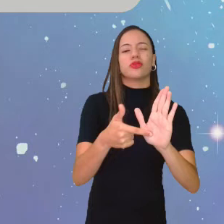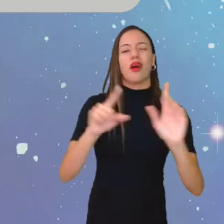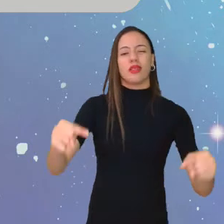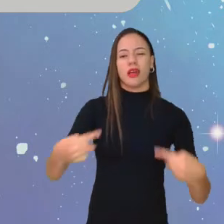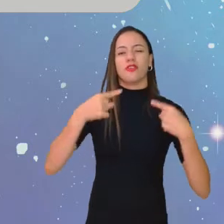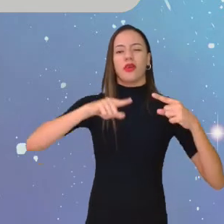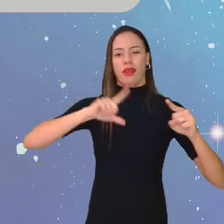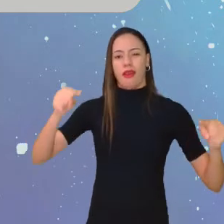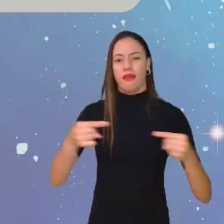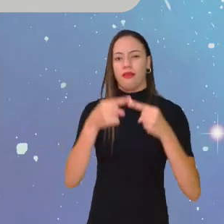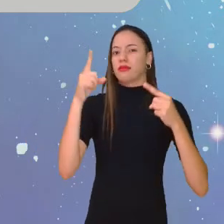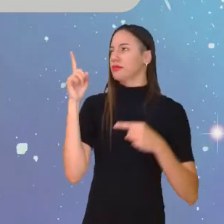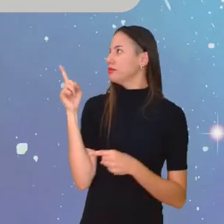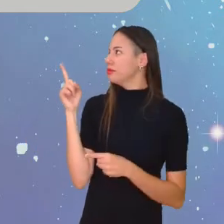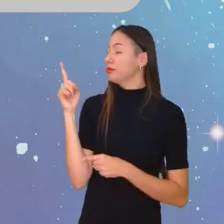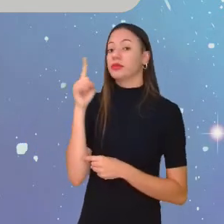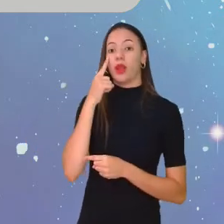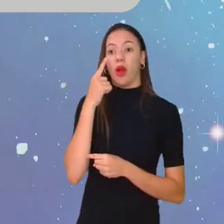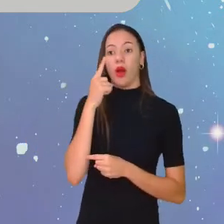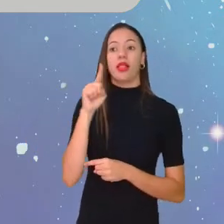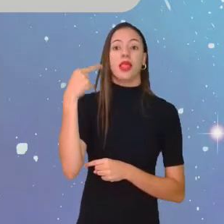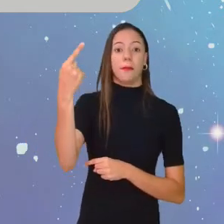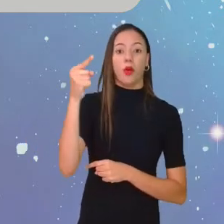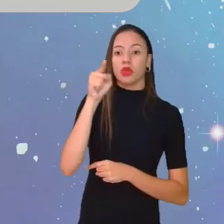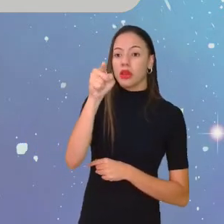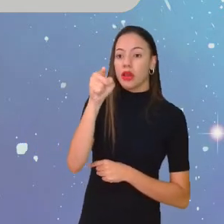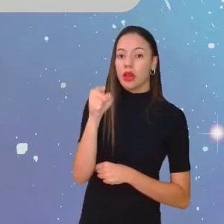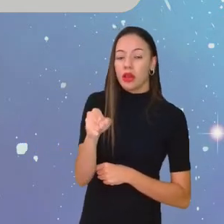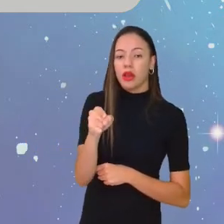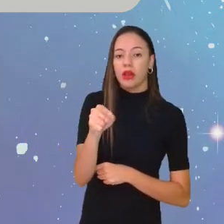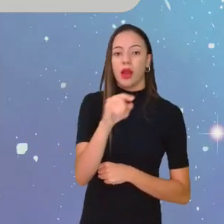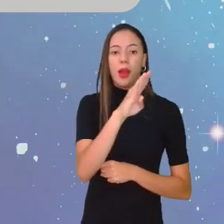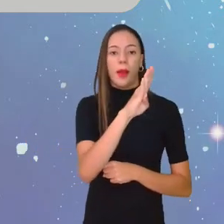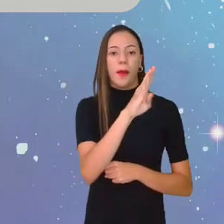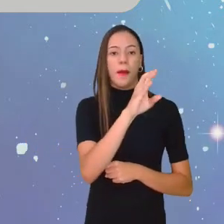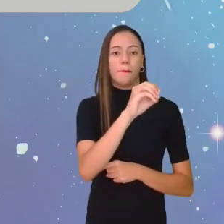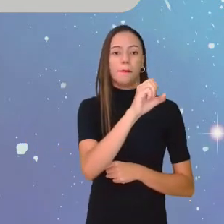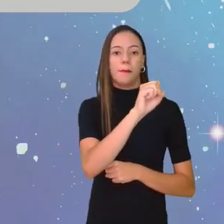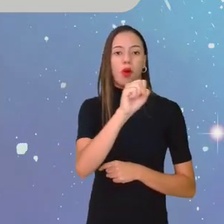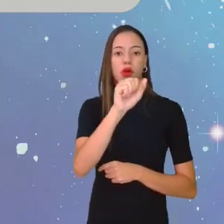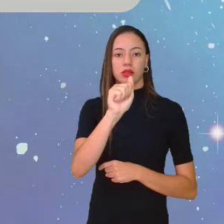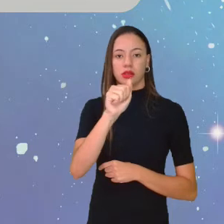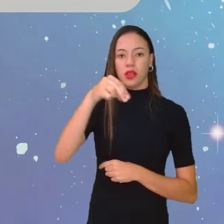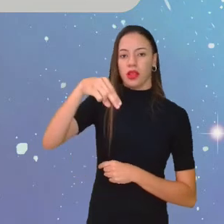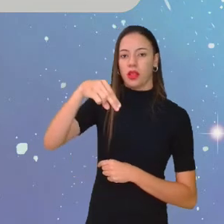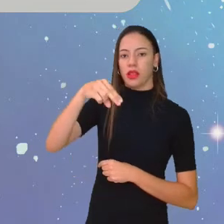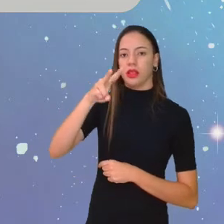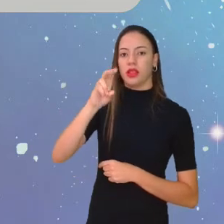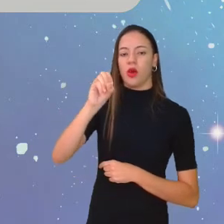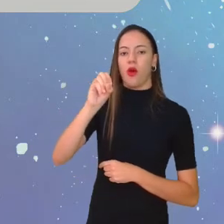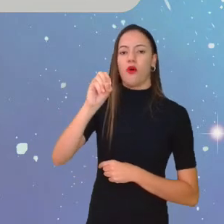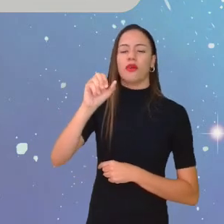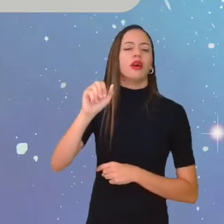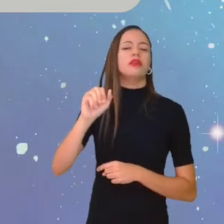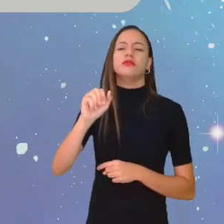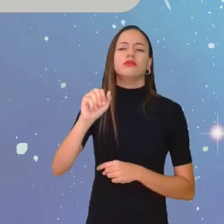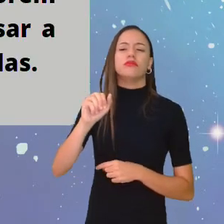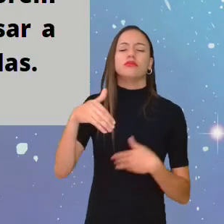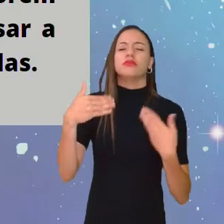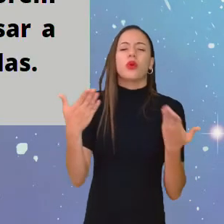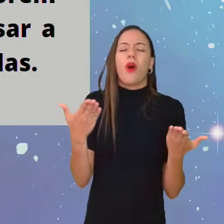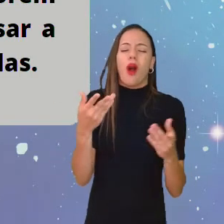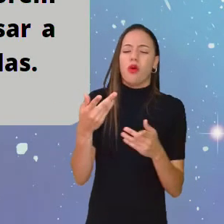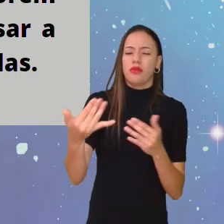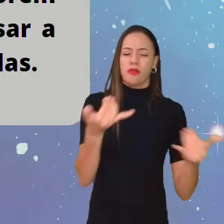Depois de 2 pontos, também, ó. Se eu pesquisar Bossa Nova, 2 pontos, Rio. Que tipo de informação vai vir através? São